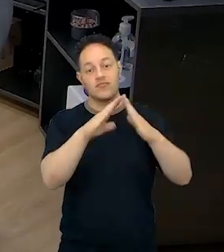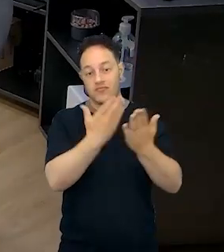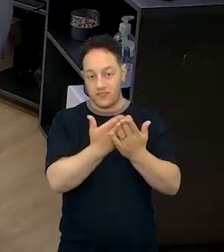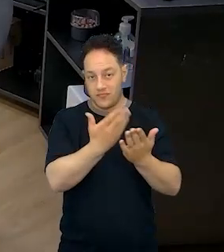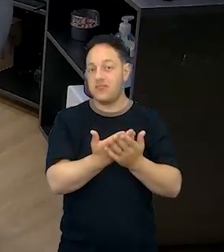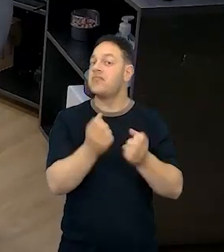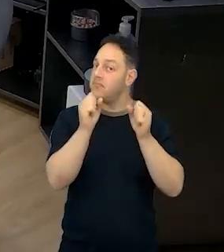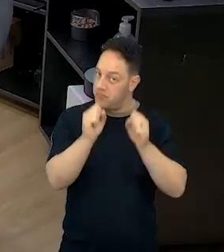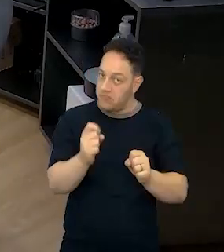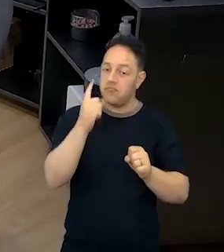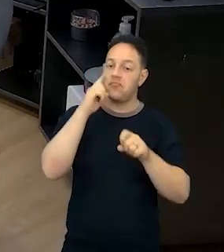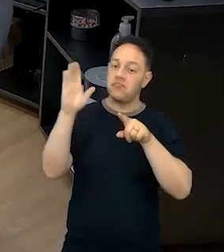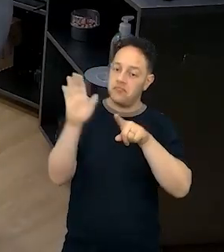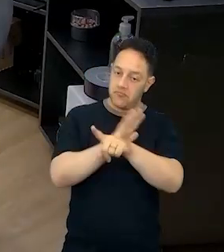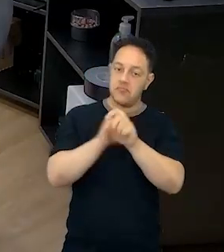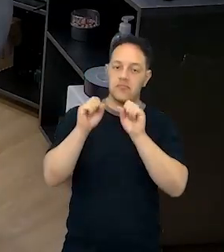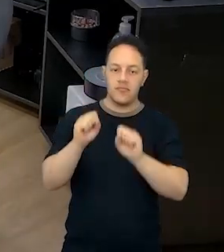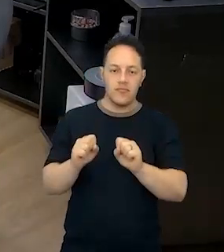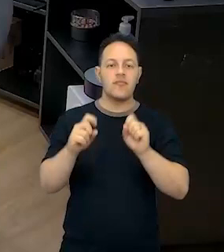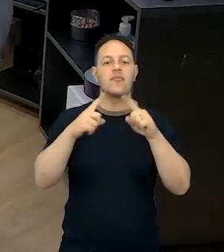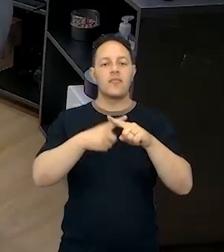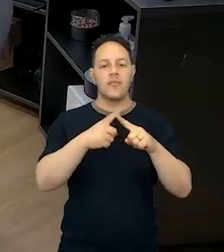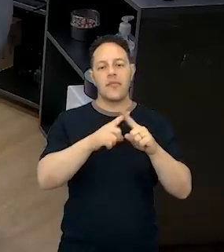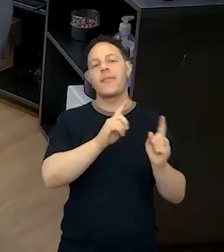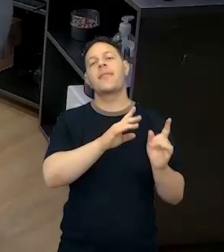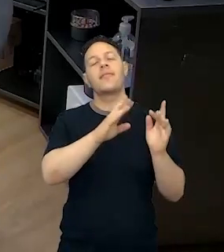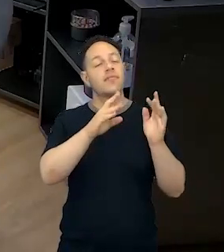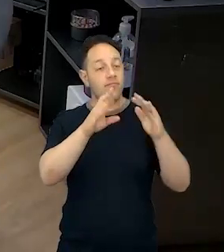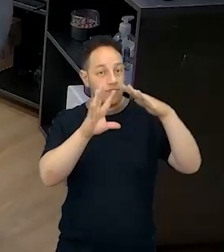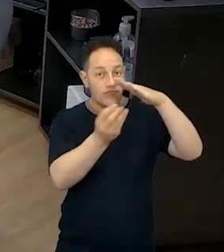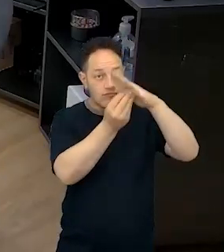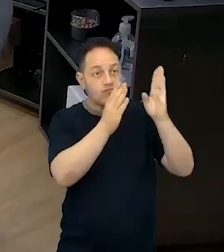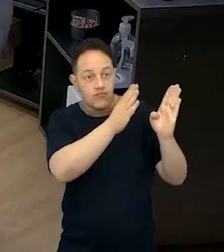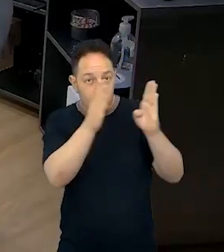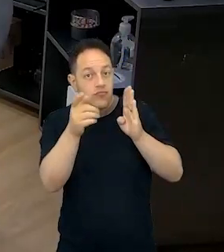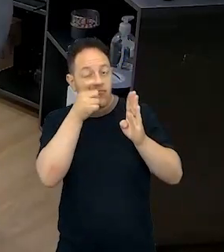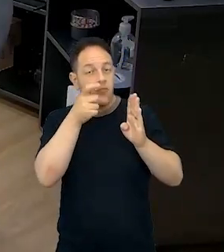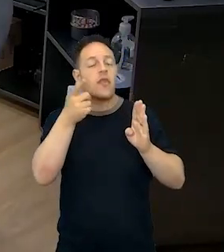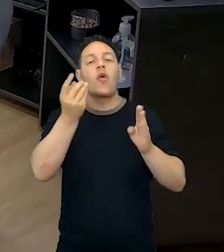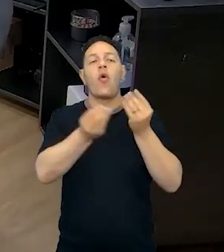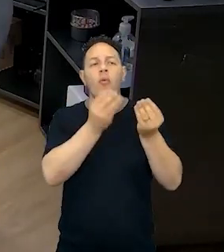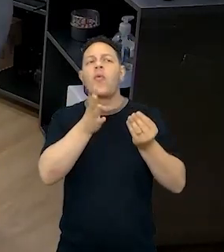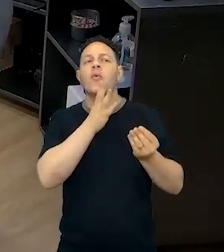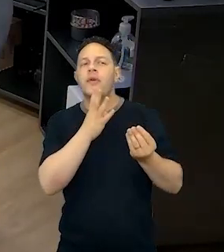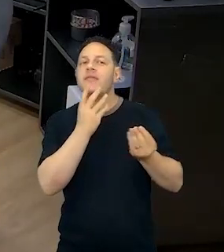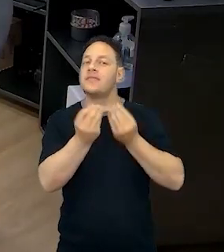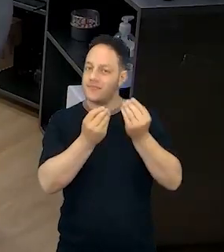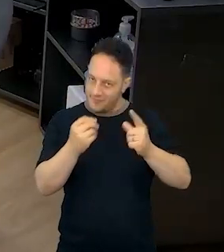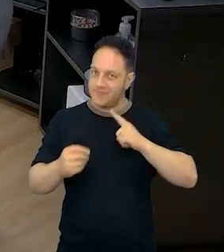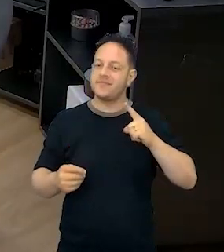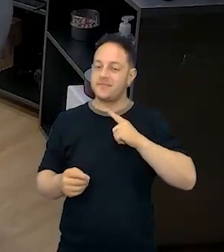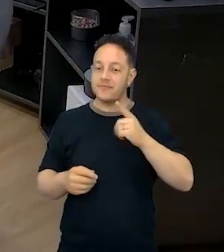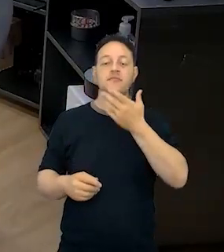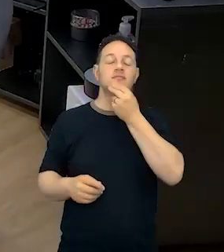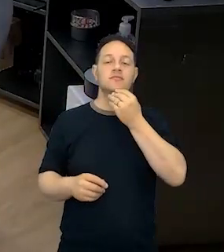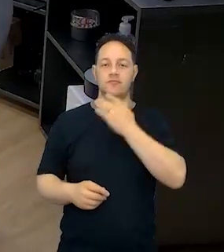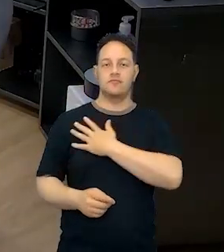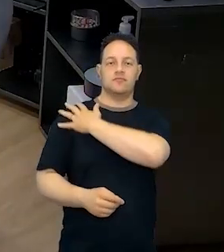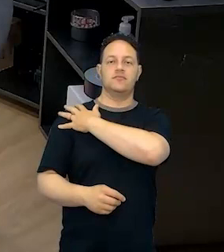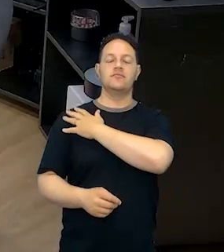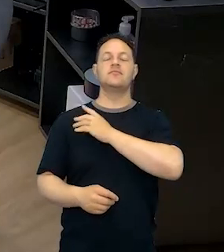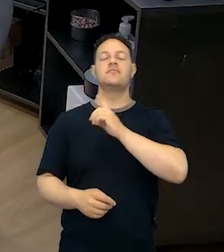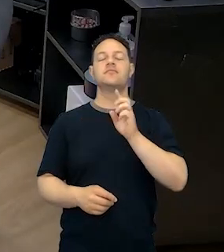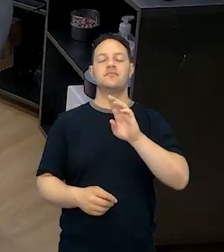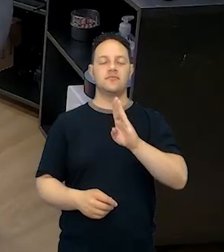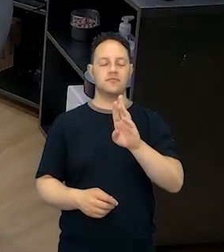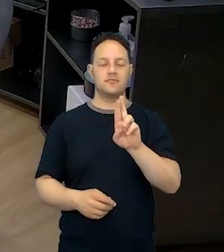dar uma olhada nessa trilha, que ela é muito interessante, vale a pena conhecer. E ali, por exemplo, o Capitão Bruno, ele